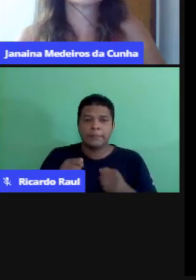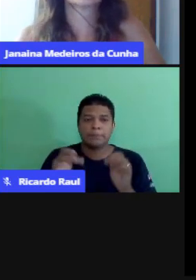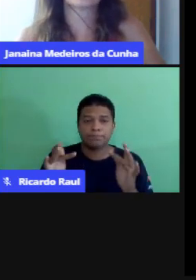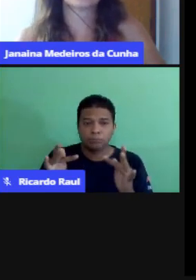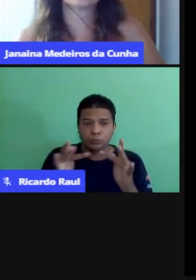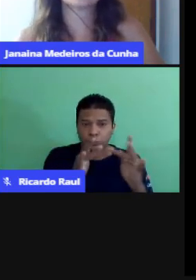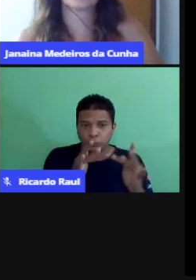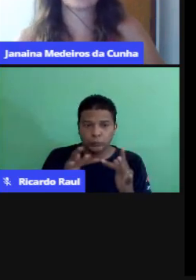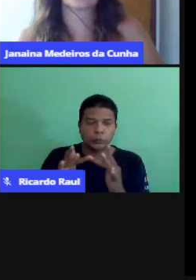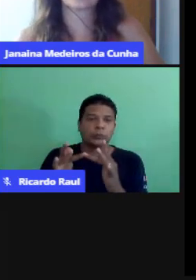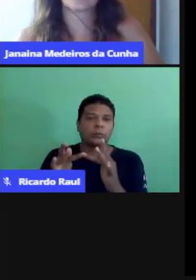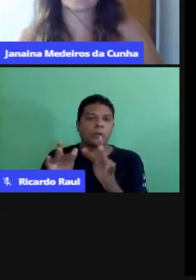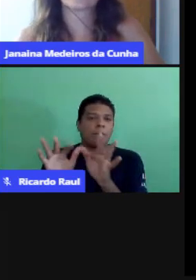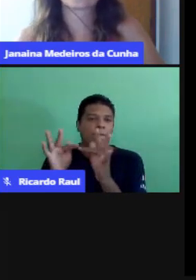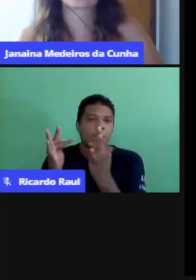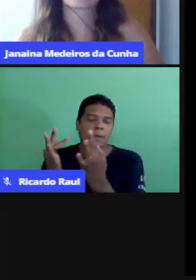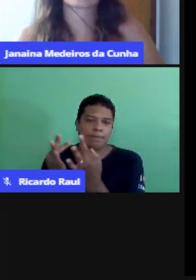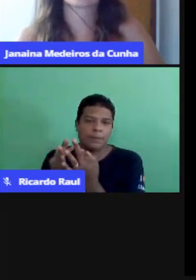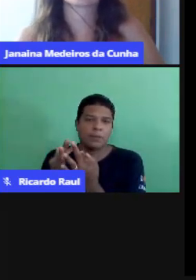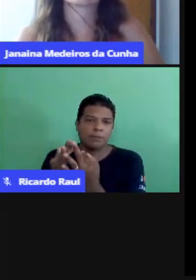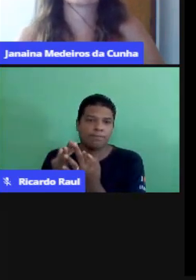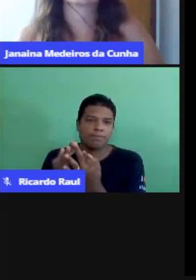e ajude essa família nesse momento agora.